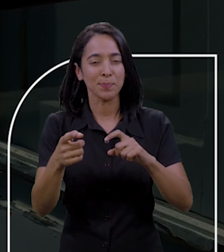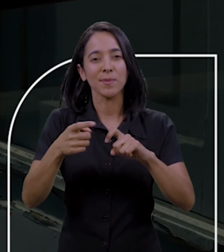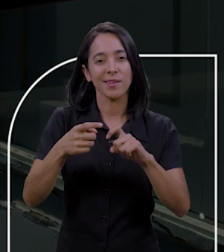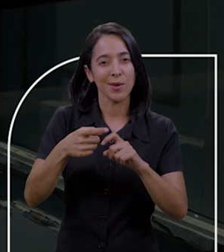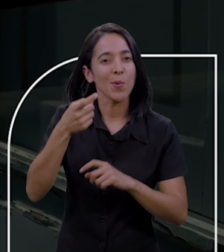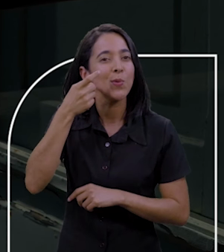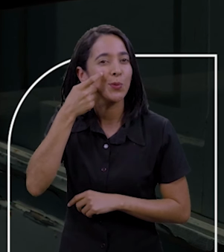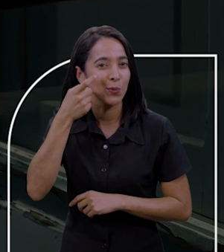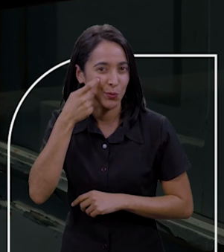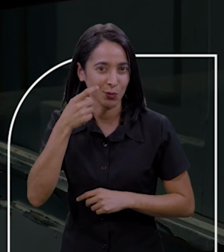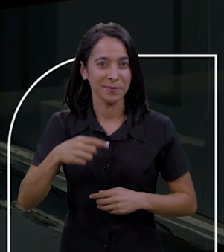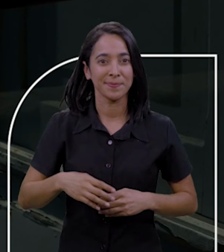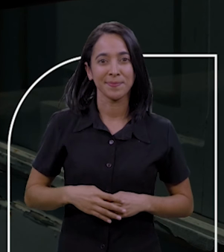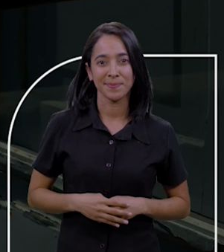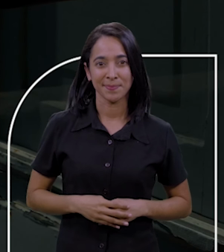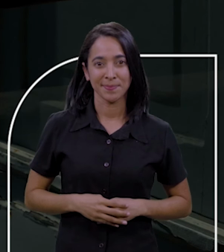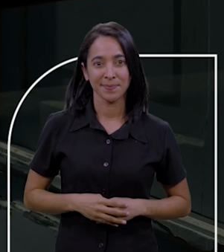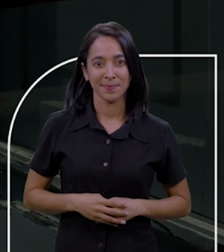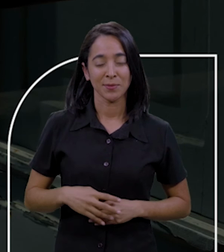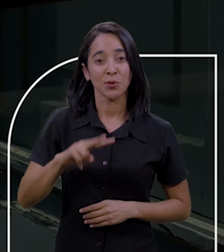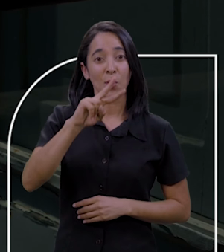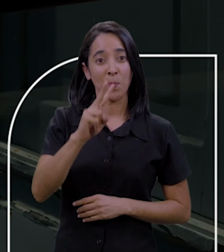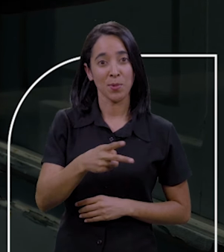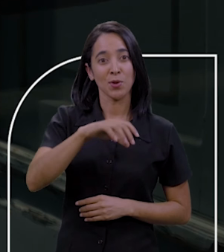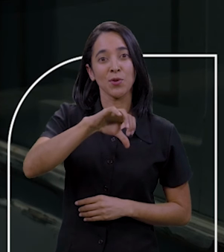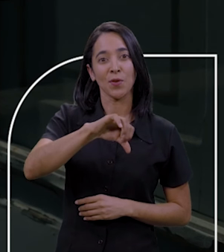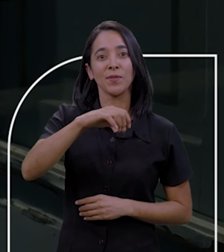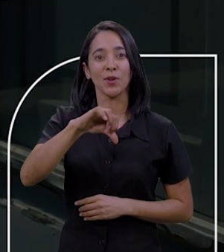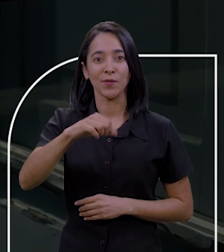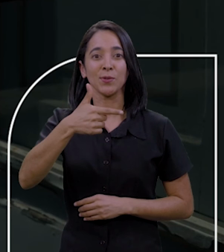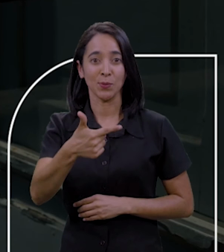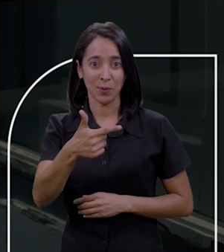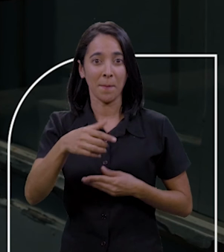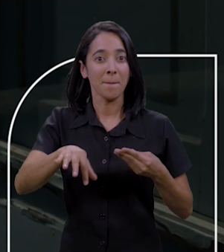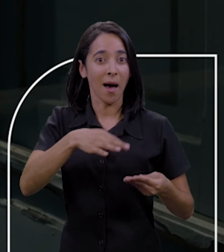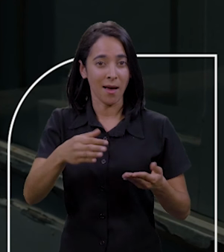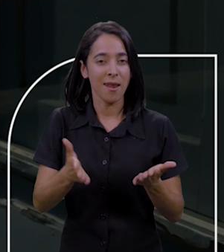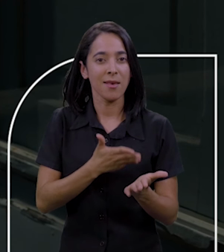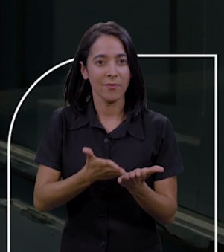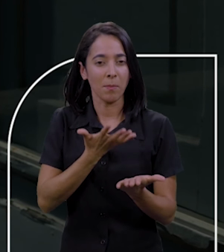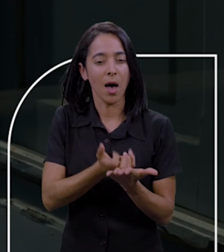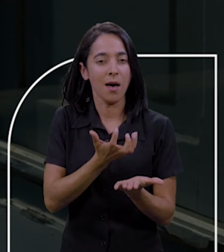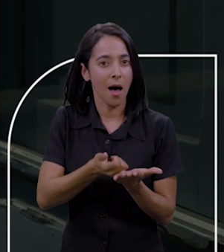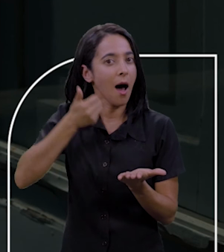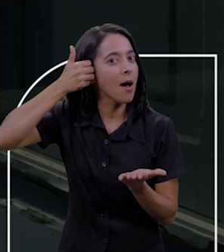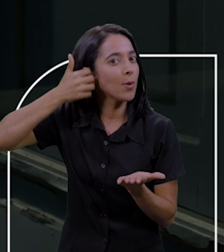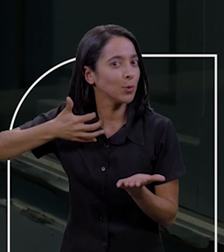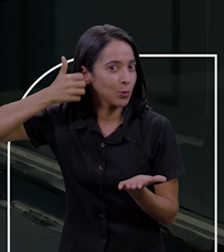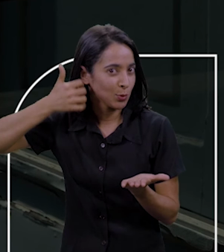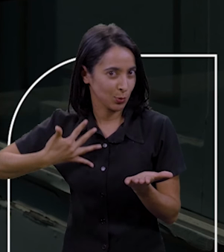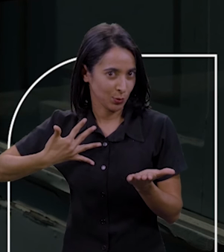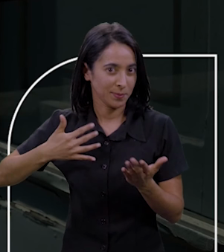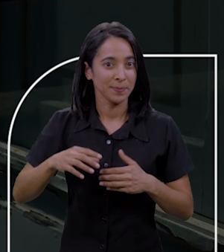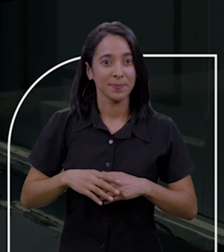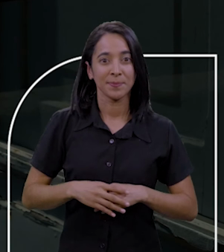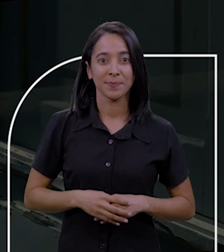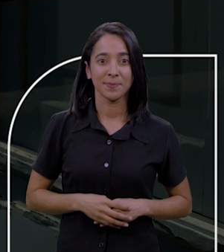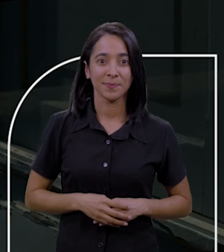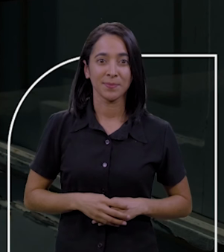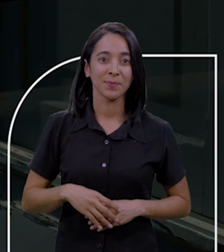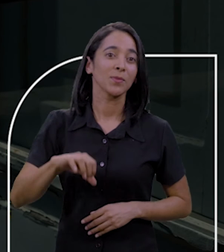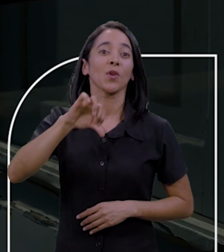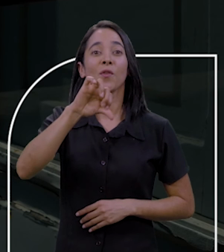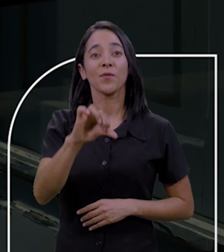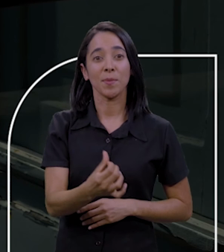atendimentos médico-oftalmológicos, 2.992 páginas gravadas para audiolivros,